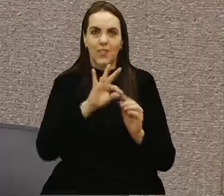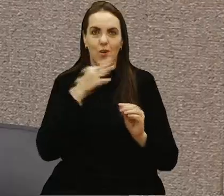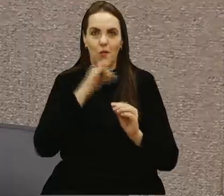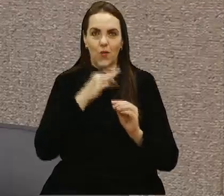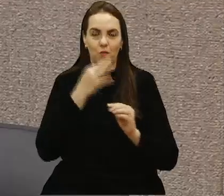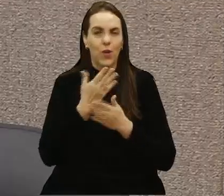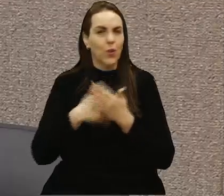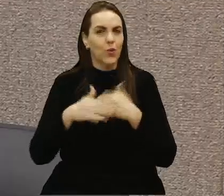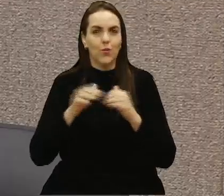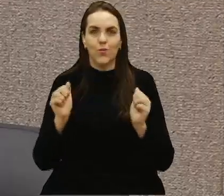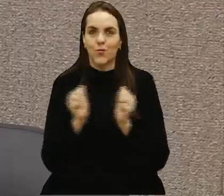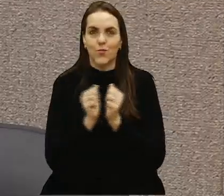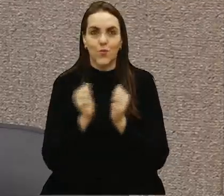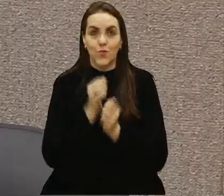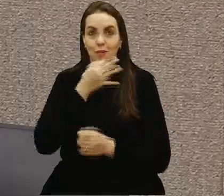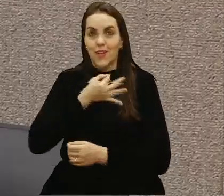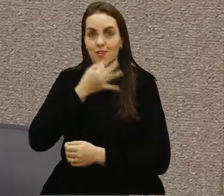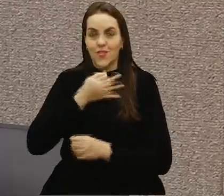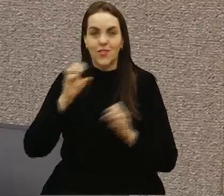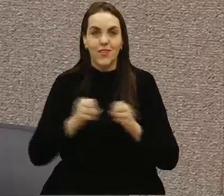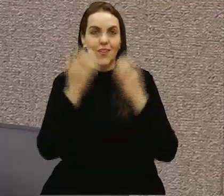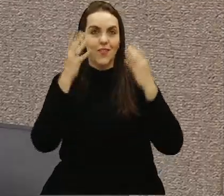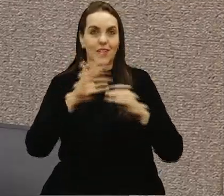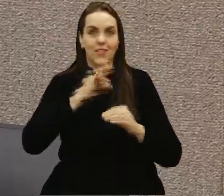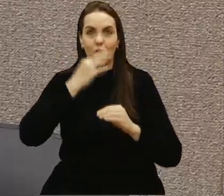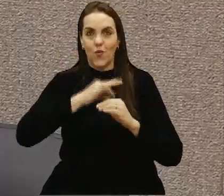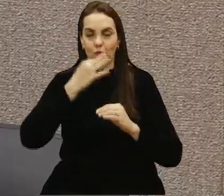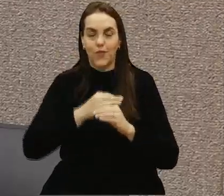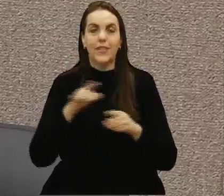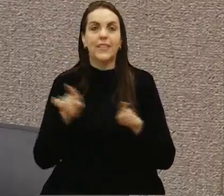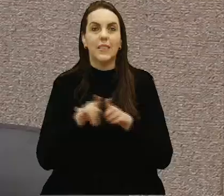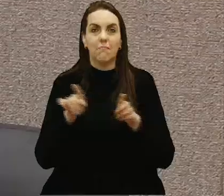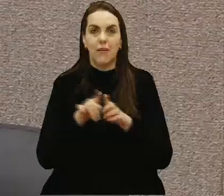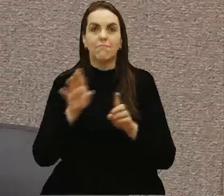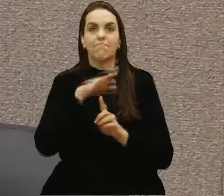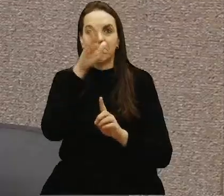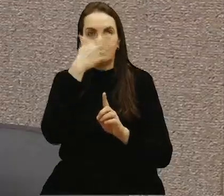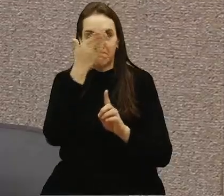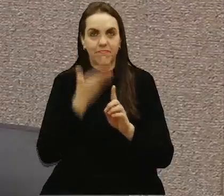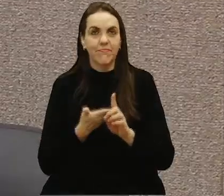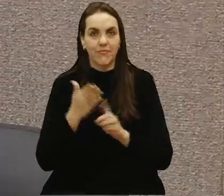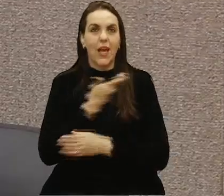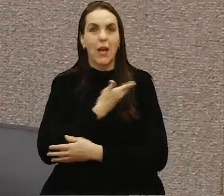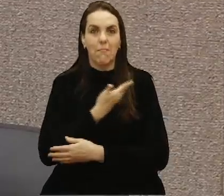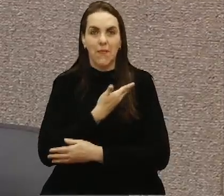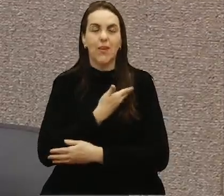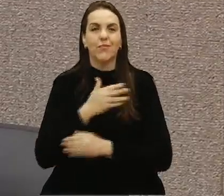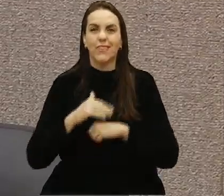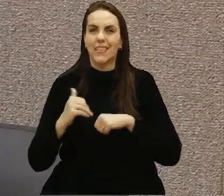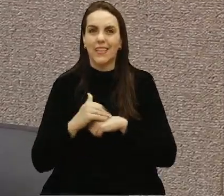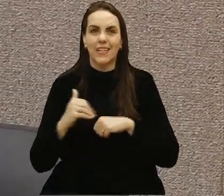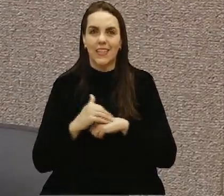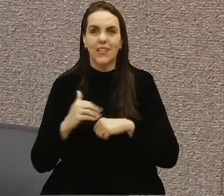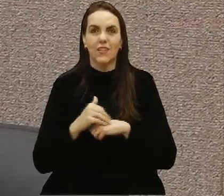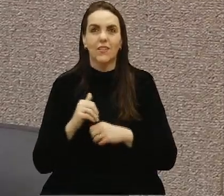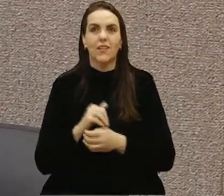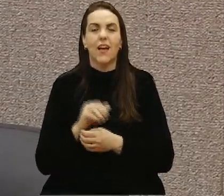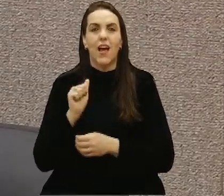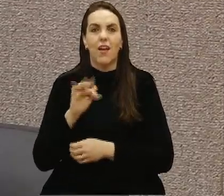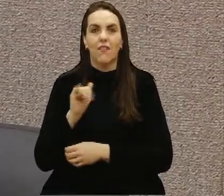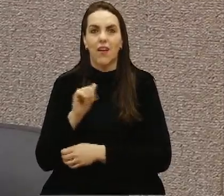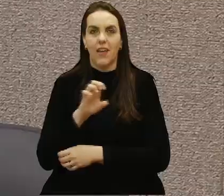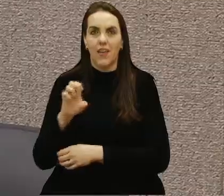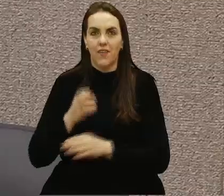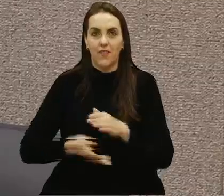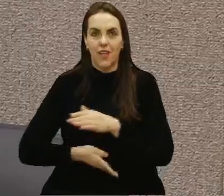Sul e pela Festa da Uva. E eu preciso fazer hoje também um voto de congratulações a amigos muito queridos da Afaiá Viagens, que completaram agora